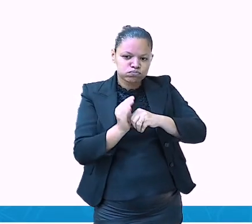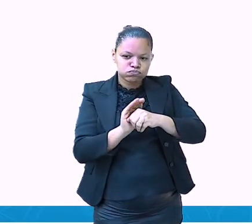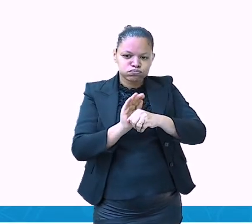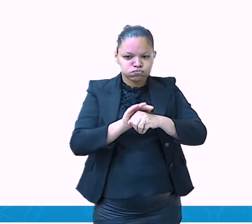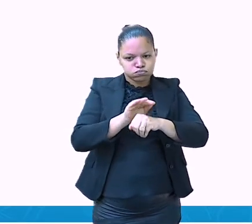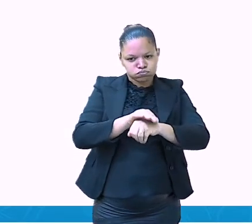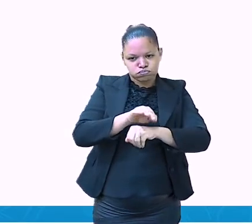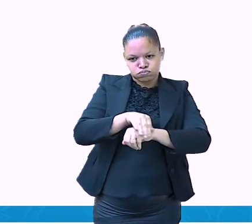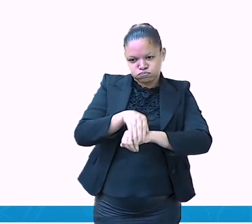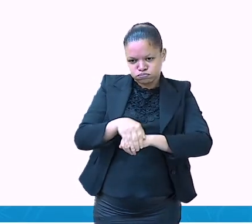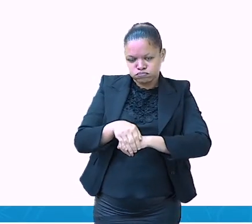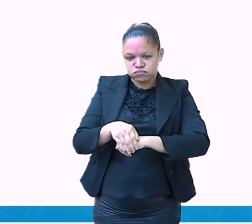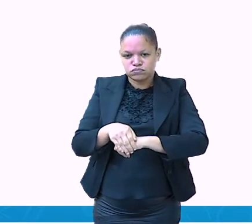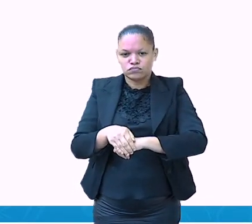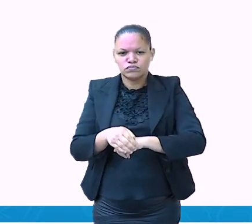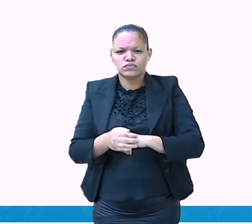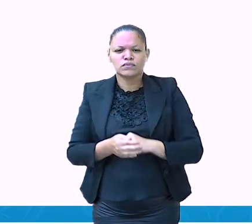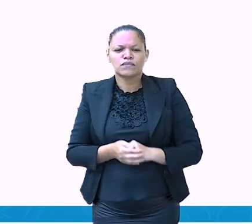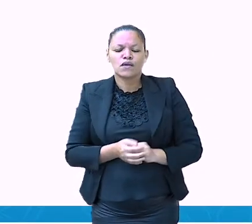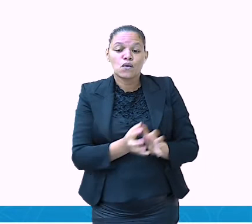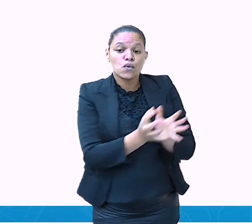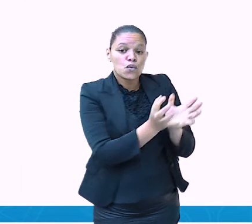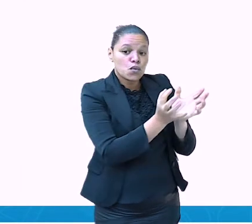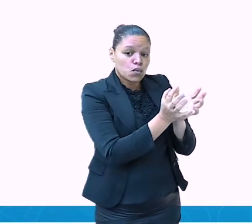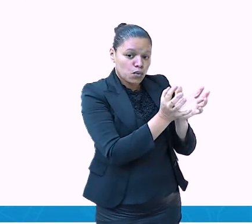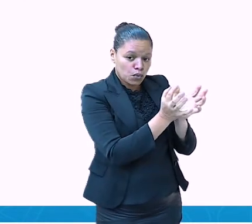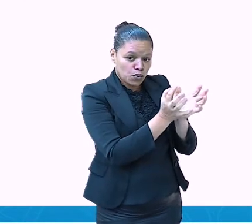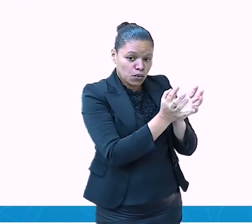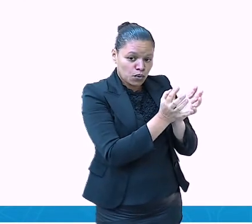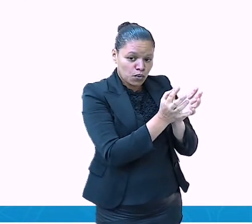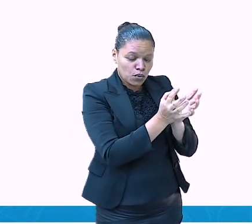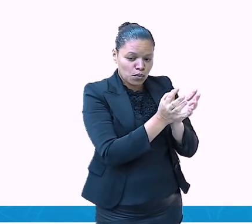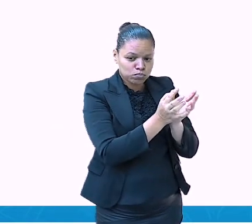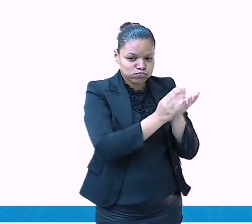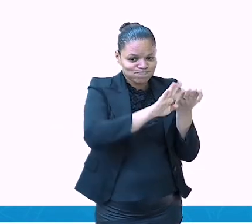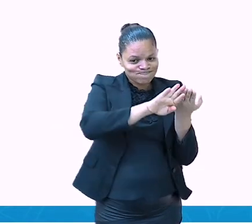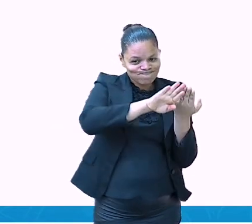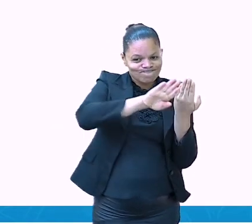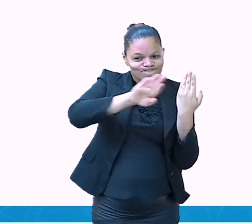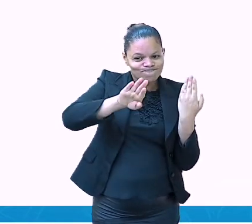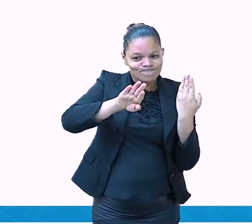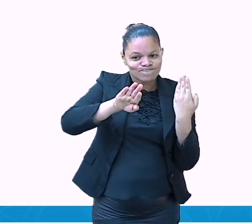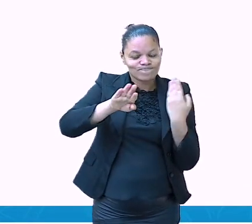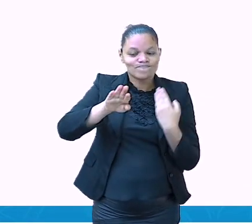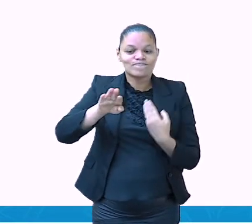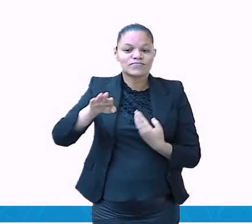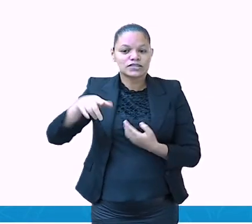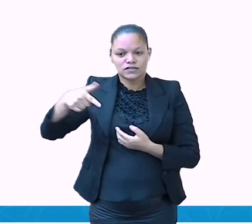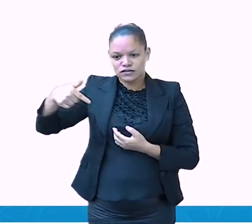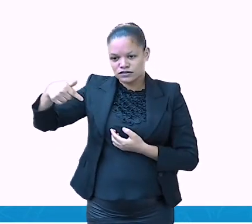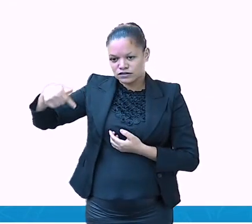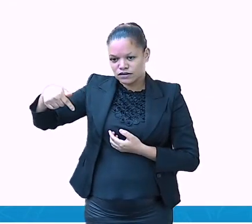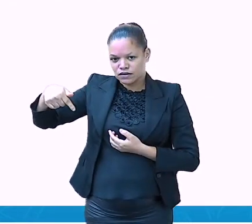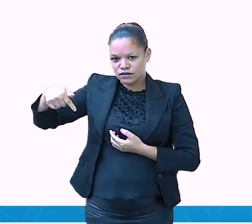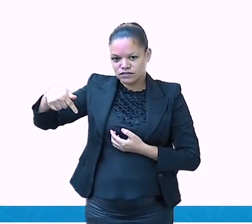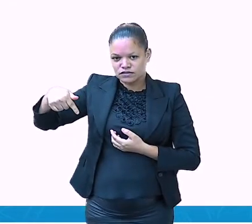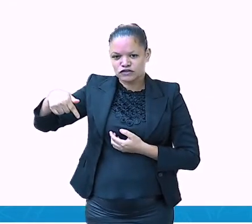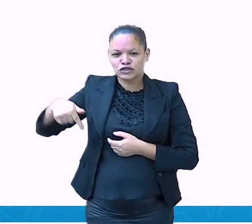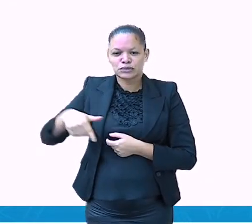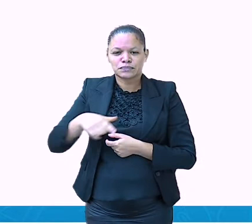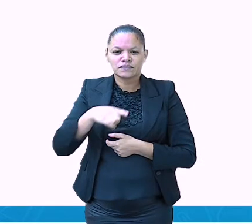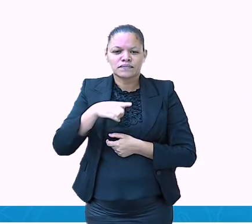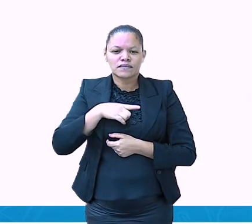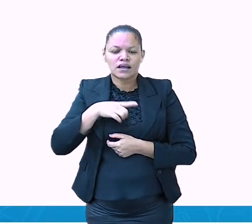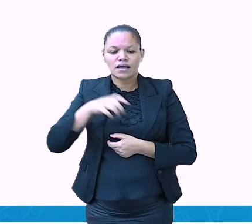são divididos em um grupo de 7. Temos a esponja, que não tem